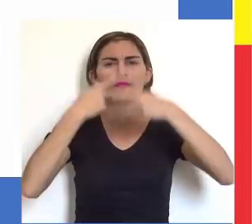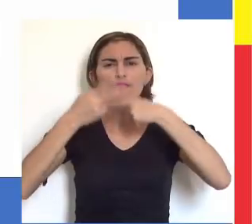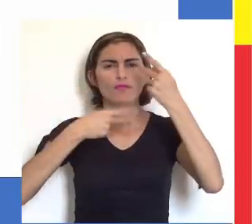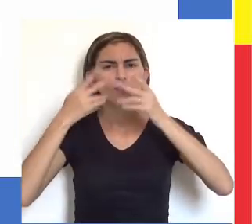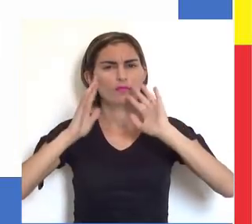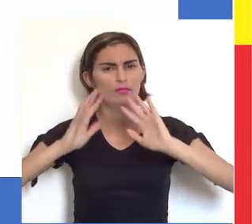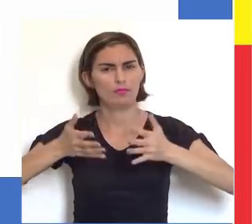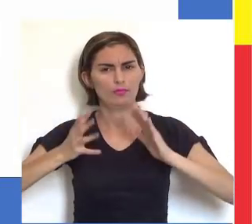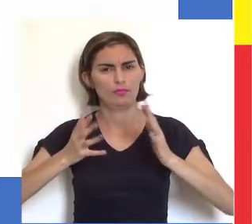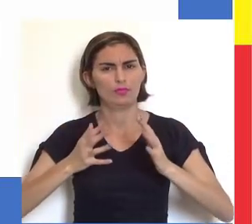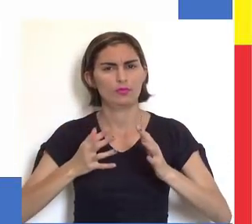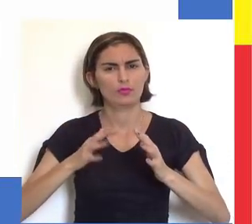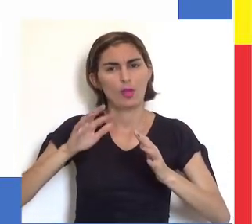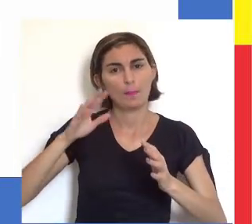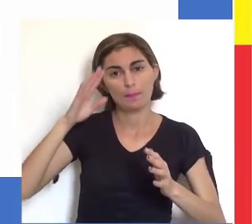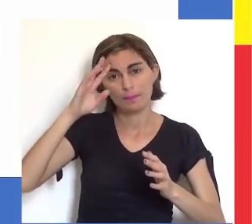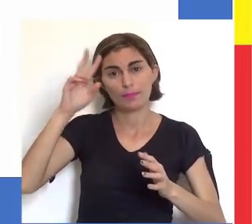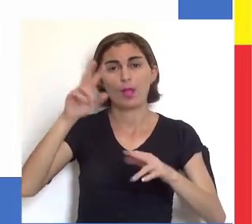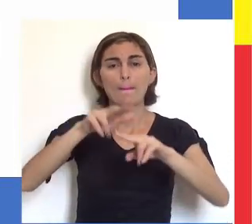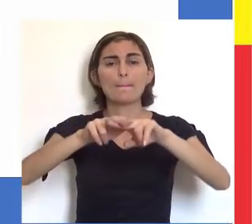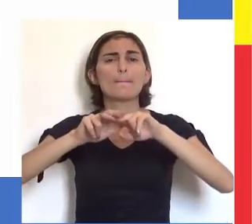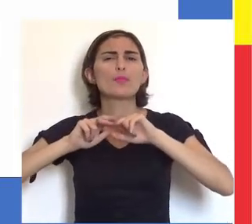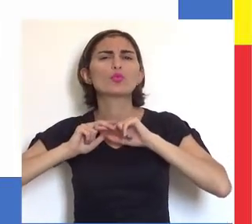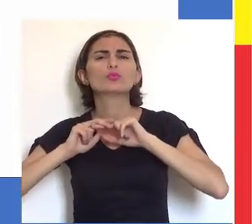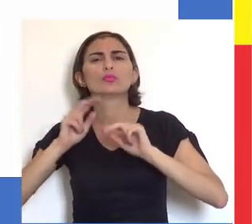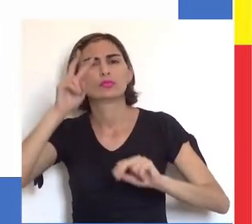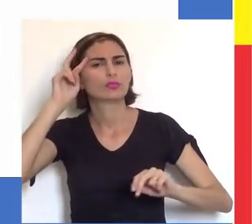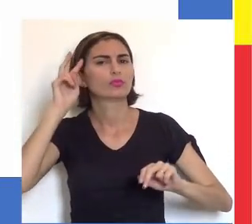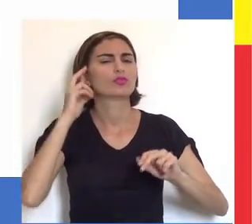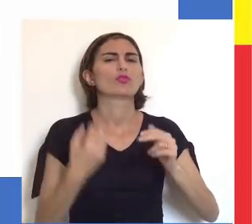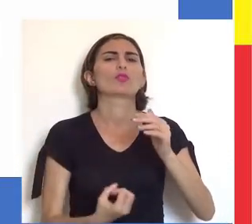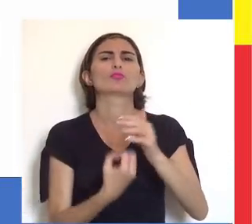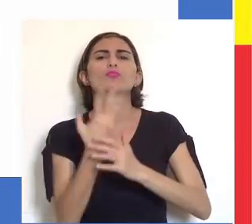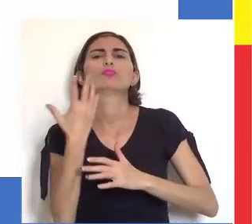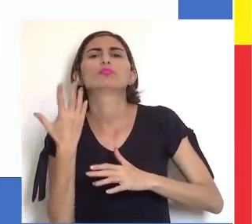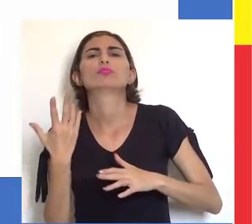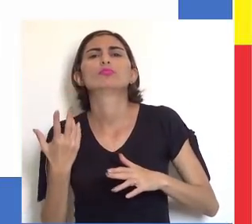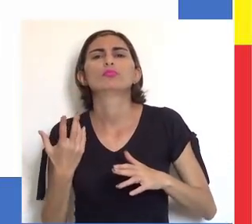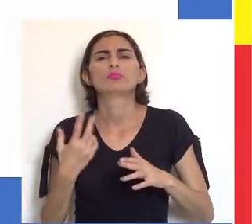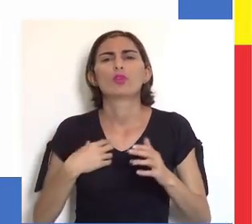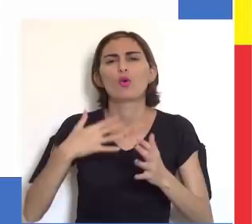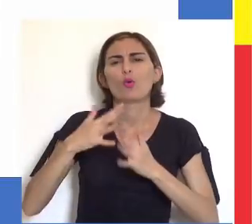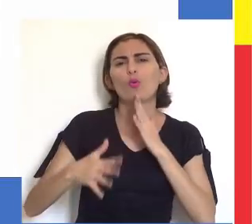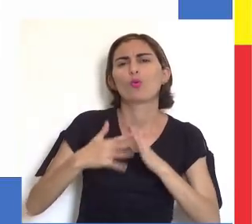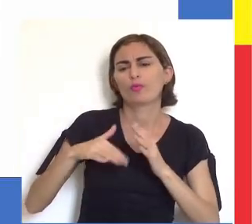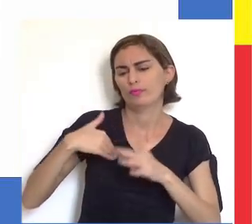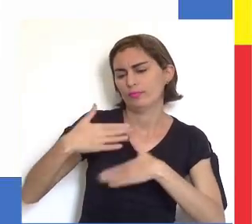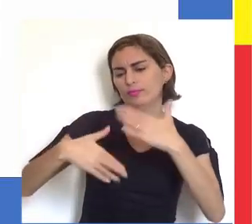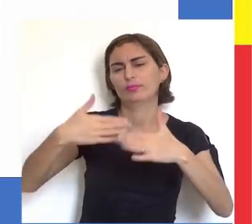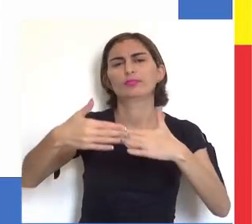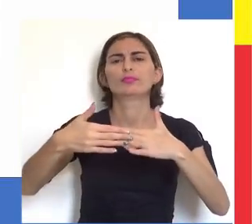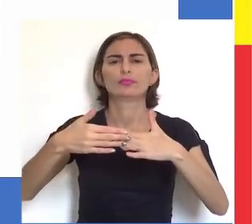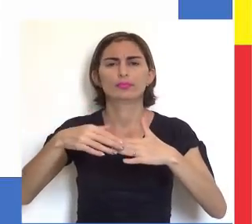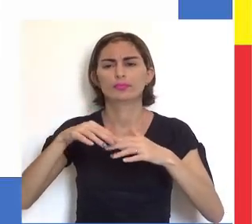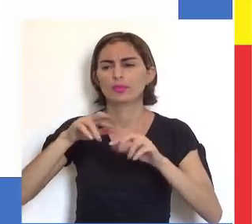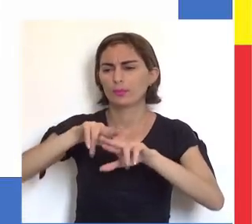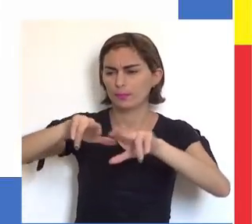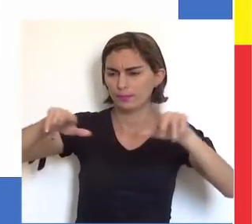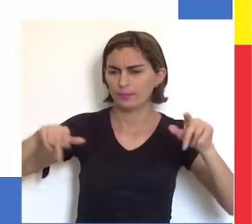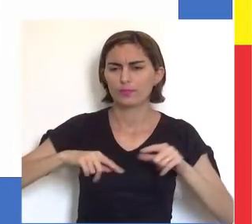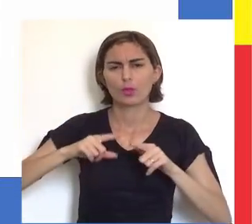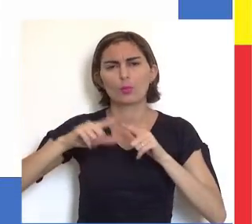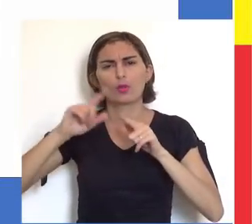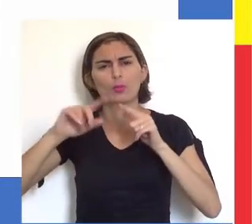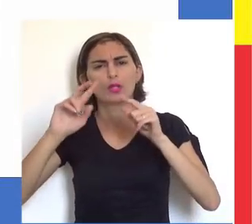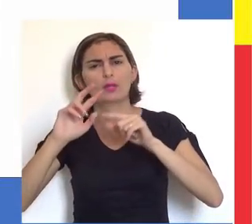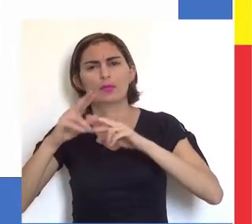dele. É aquele fato que é a razão da história existir. Então, o conflito gerador do enredo nada mais é que o elemento que gera o problema